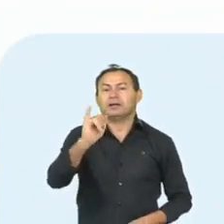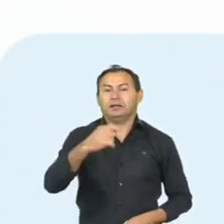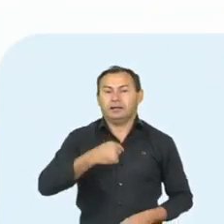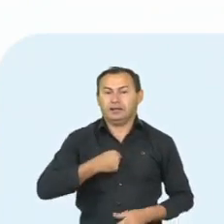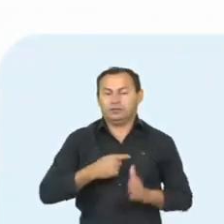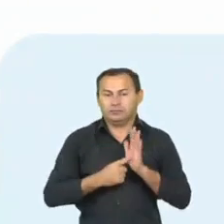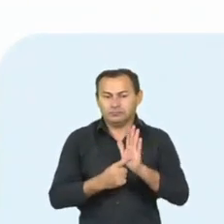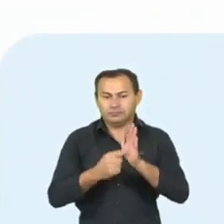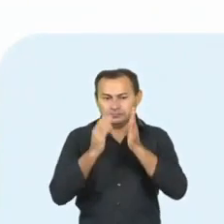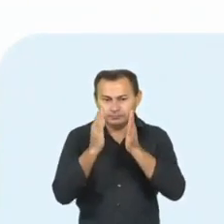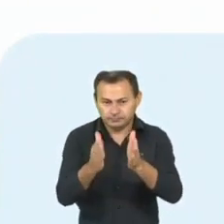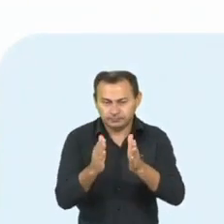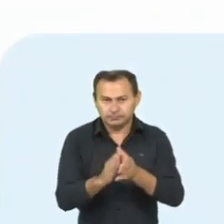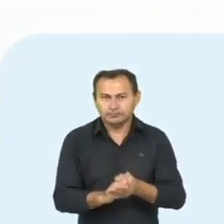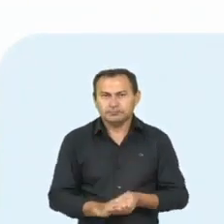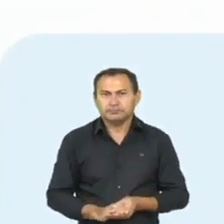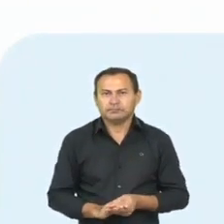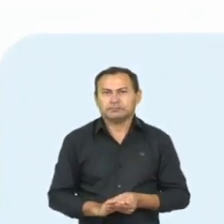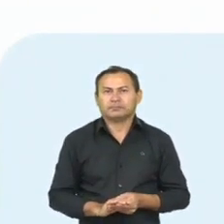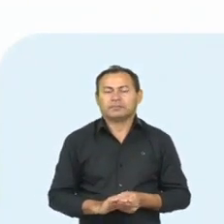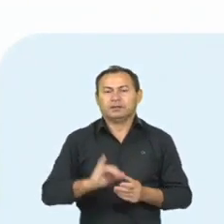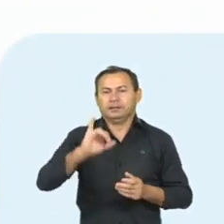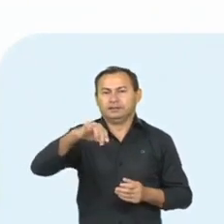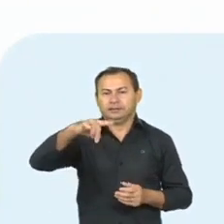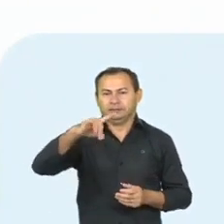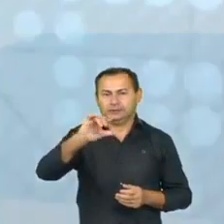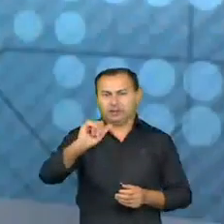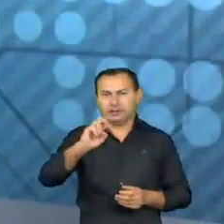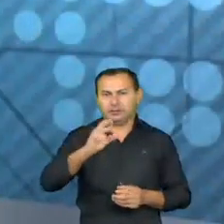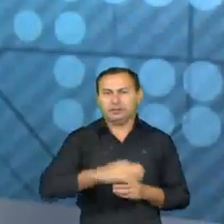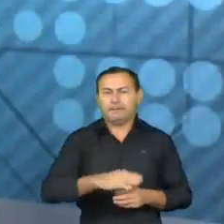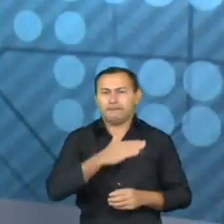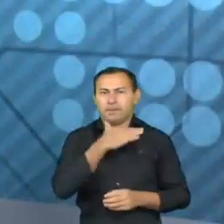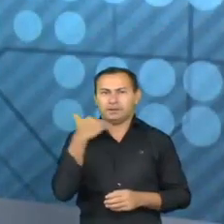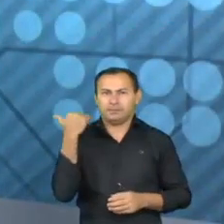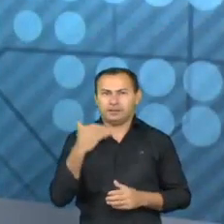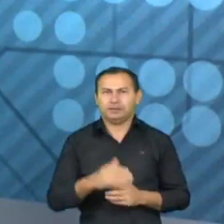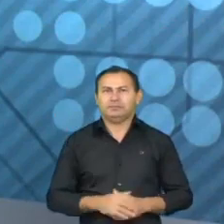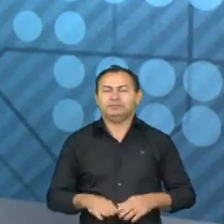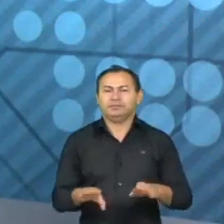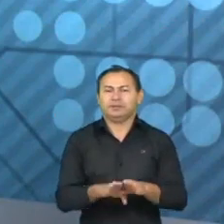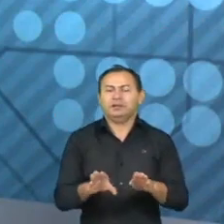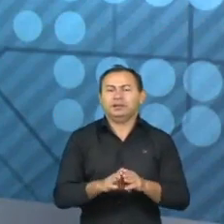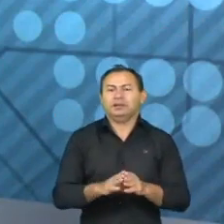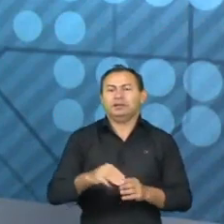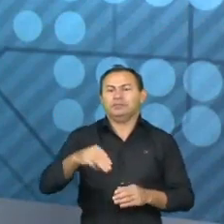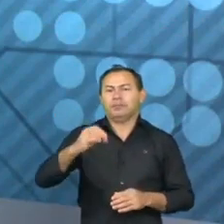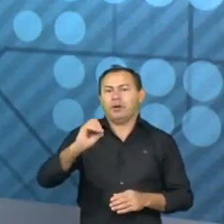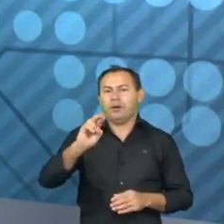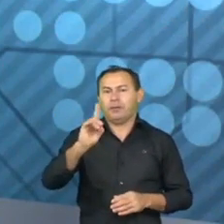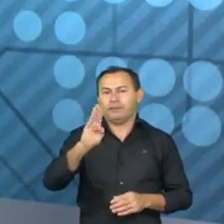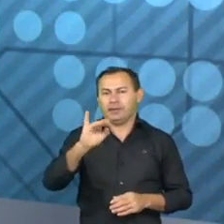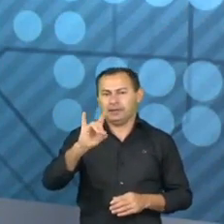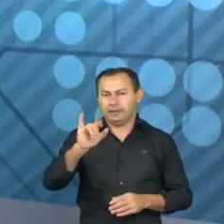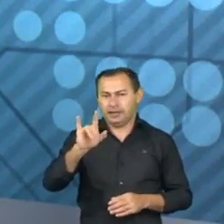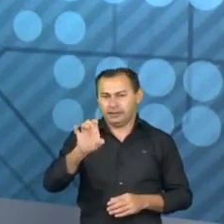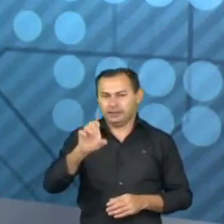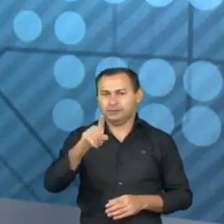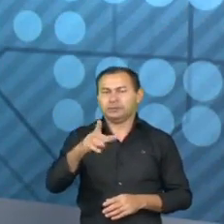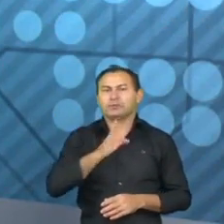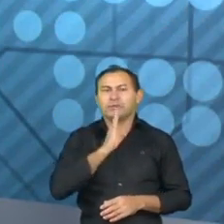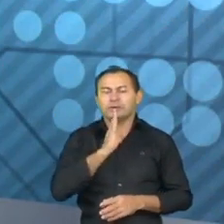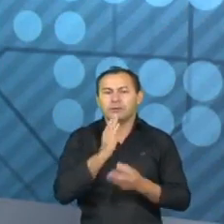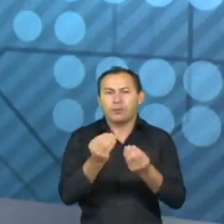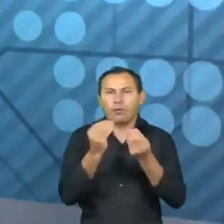dar ênfase nos indicadores de mortalidade e de morbidade, justamente para que você conheça como